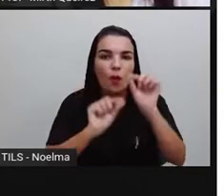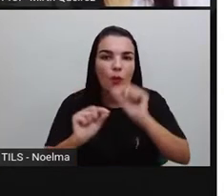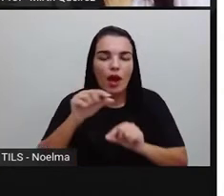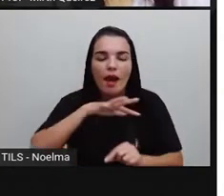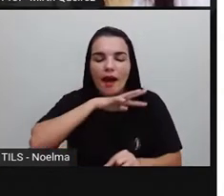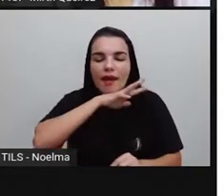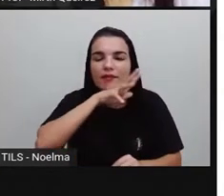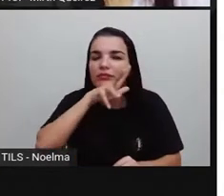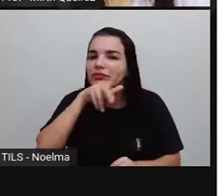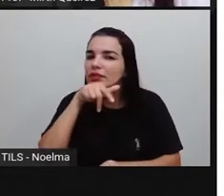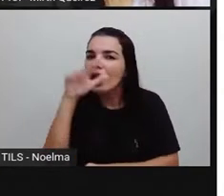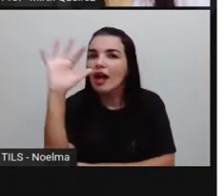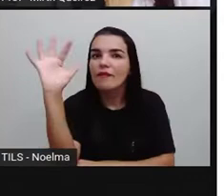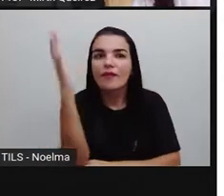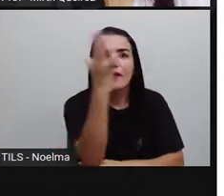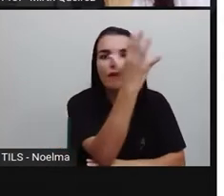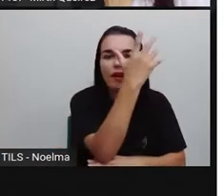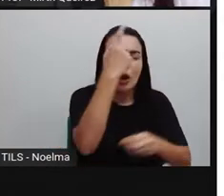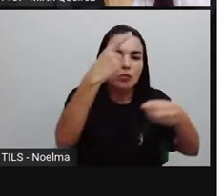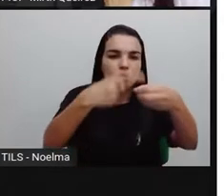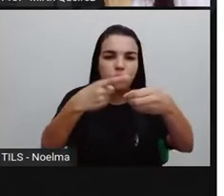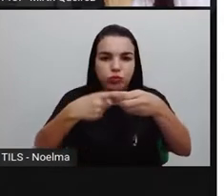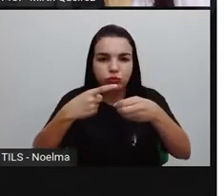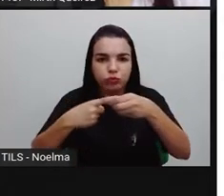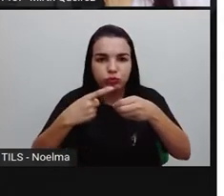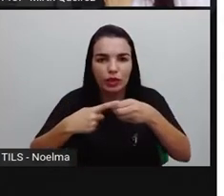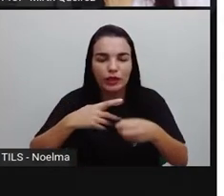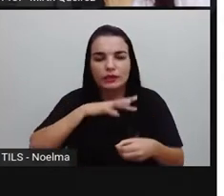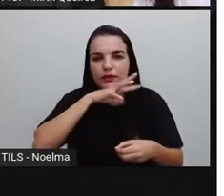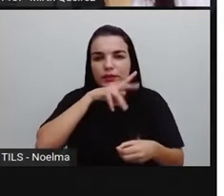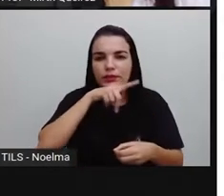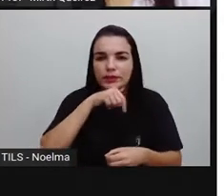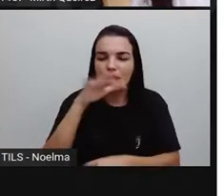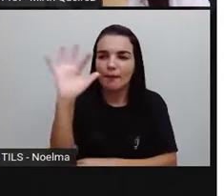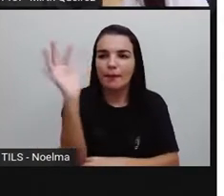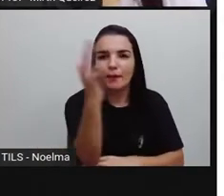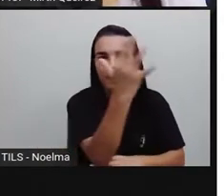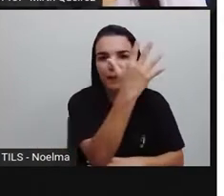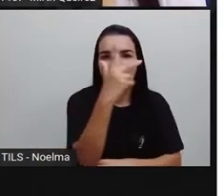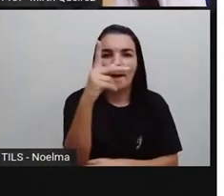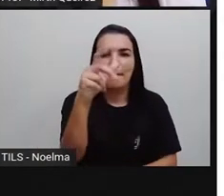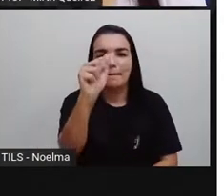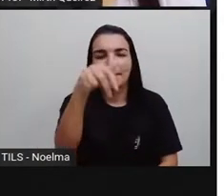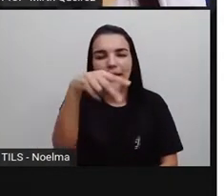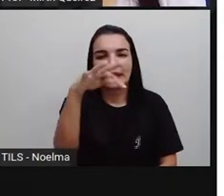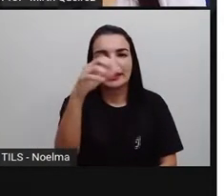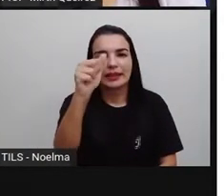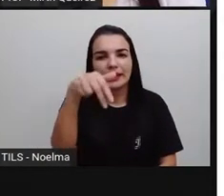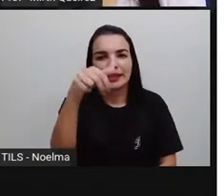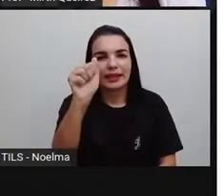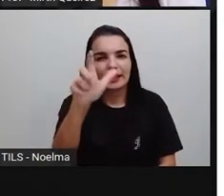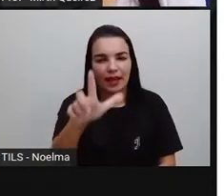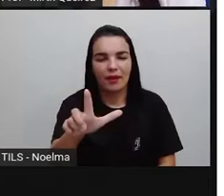a flora sertaneja silvestre aí presente no Pantanal. Vamos assistir?